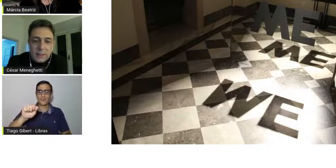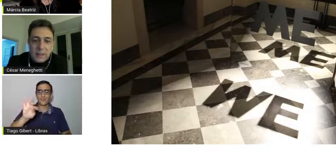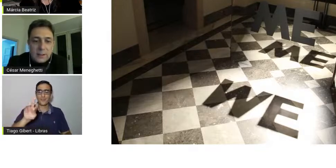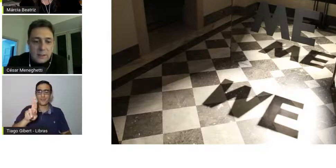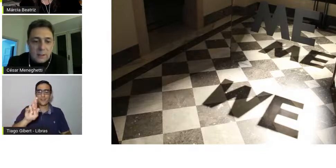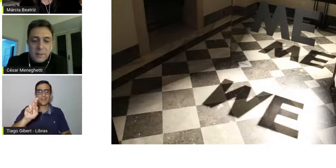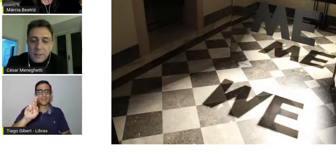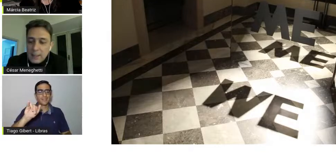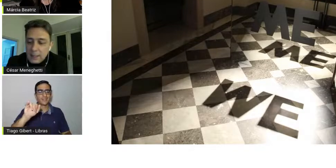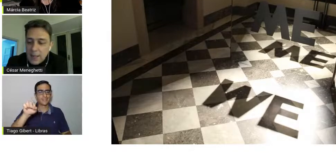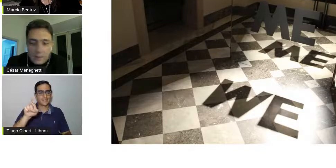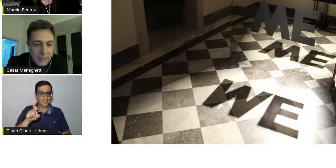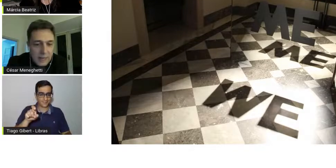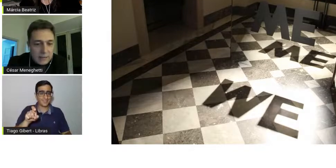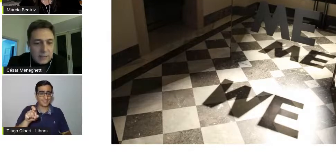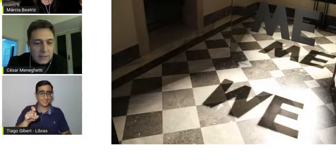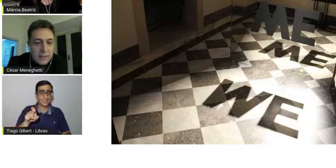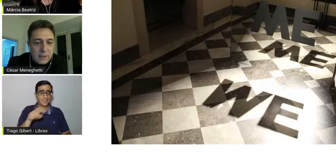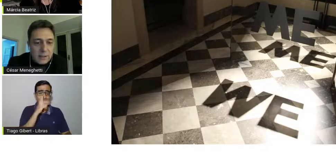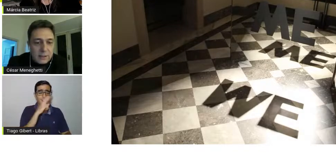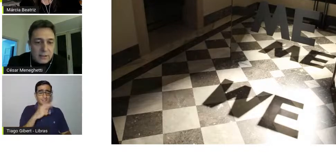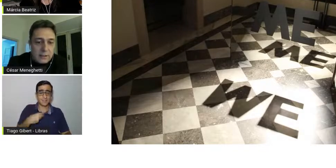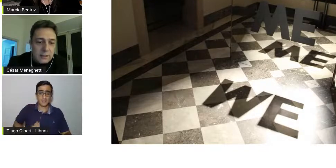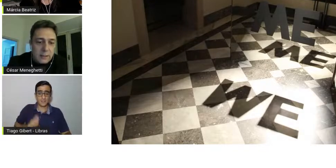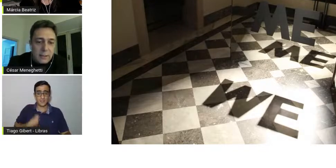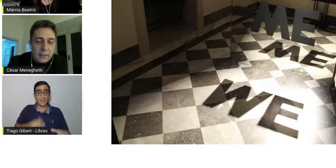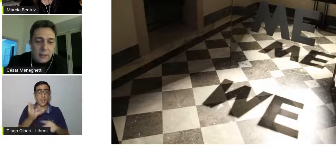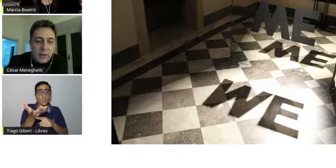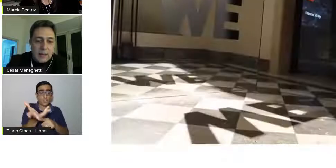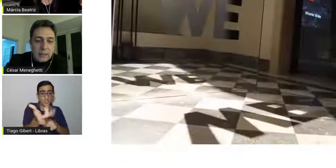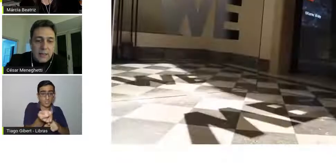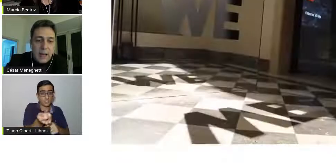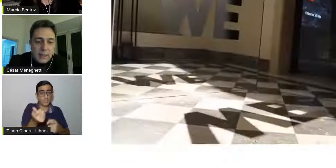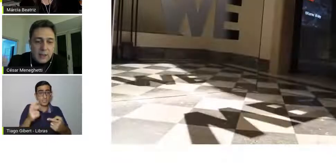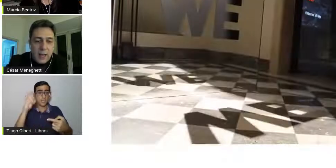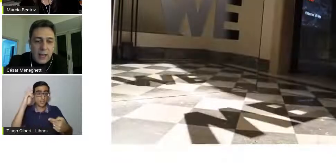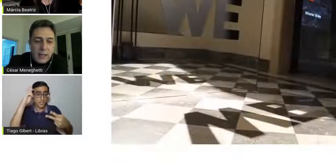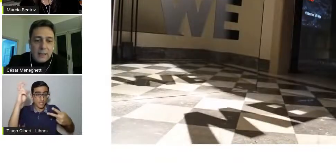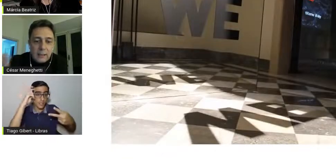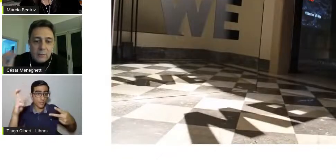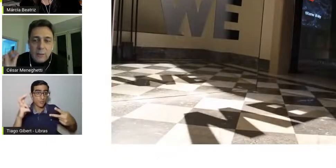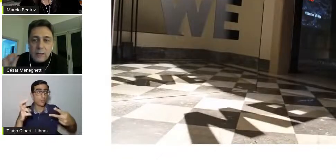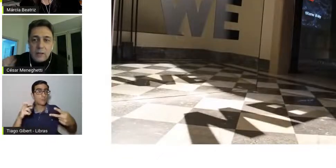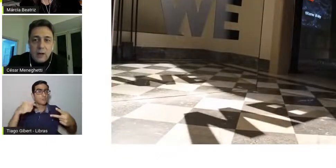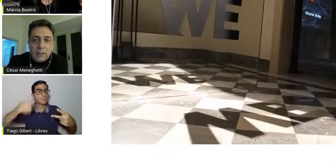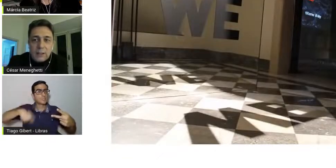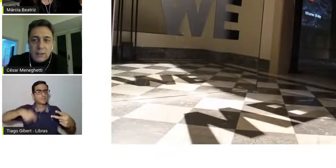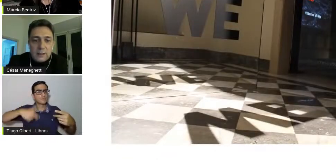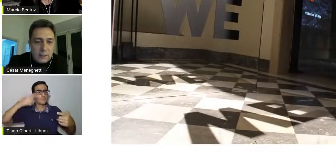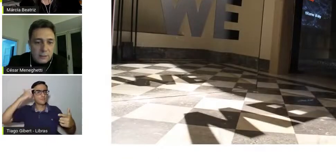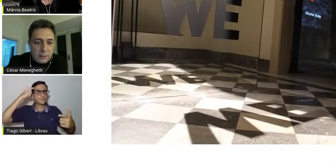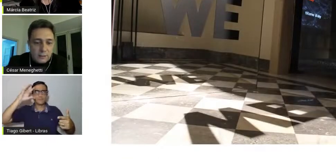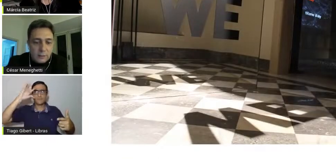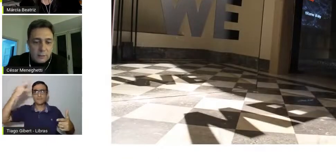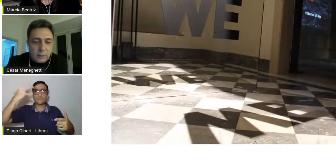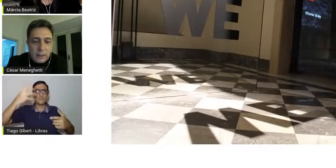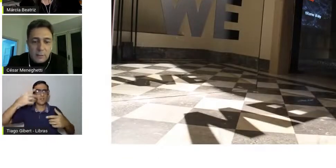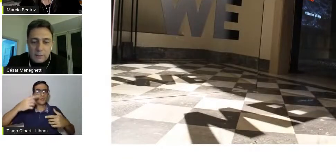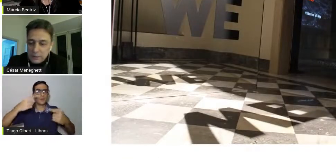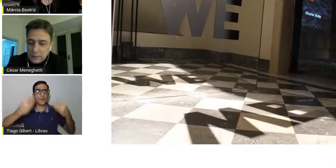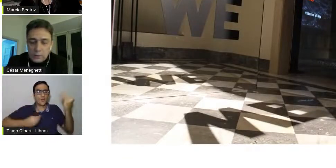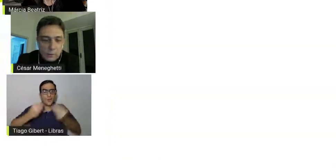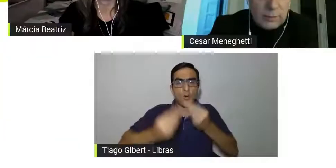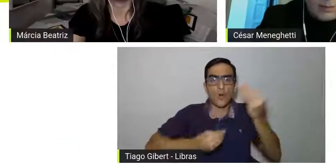senão fazer isso. E é a tarefa dos artistas e dos intelectuais acharem uma nova diretriz de novo mundo.